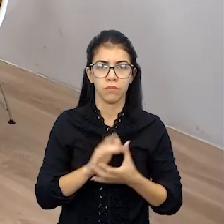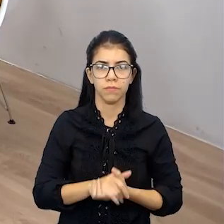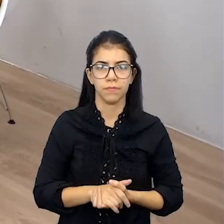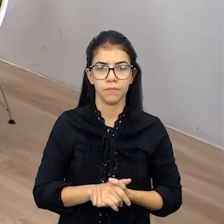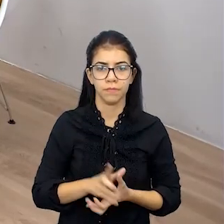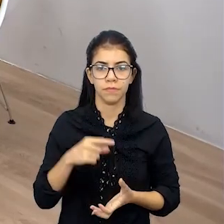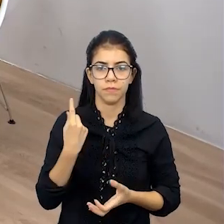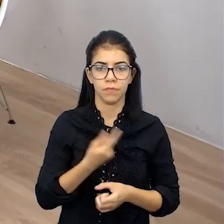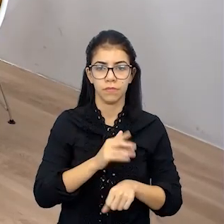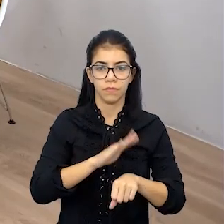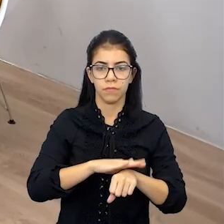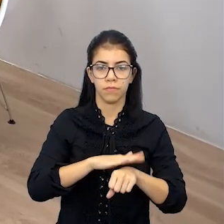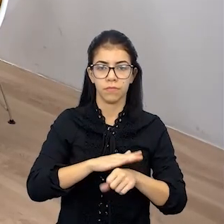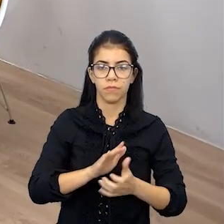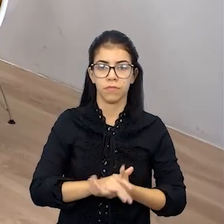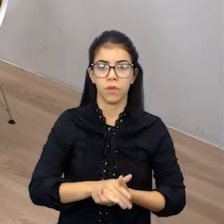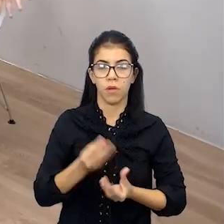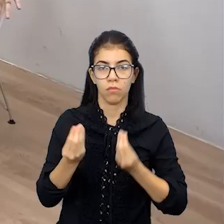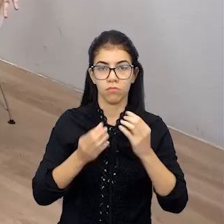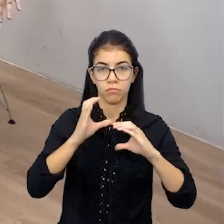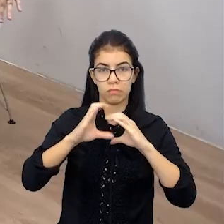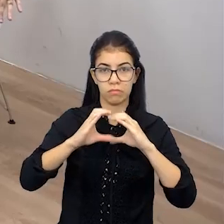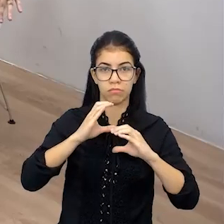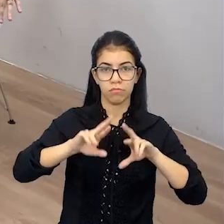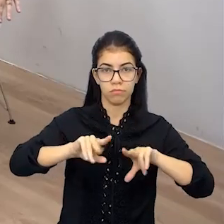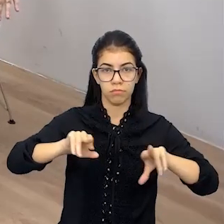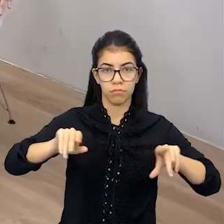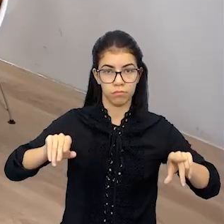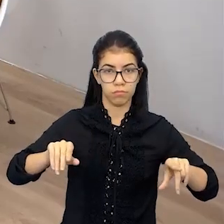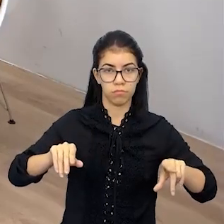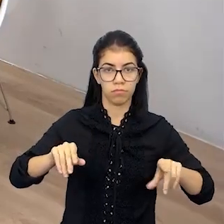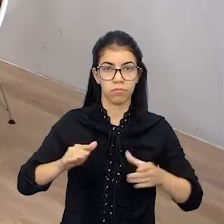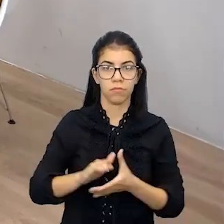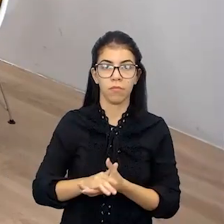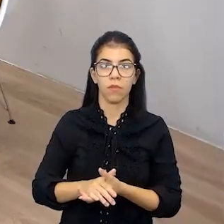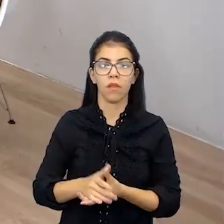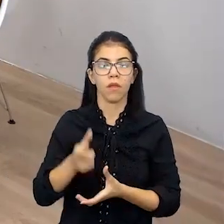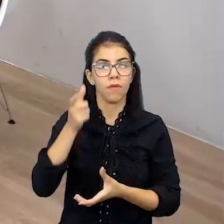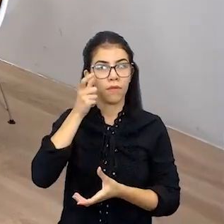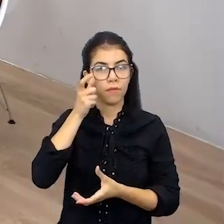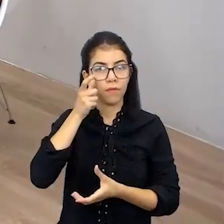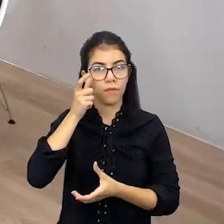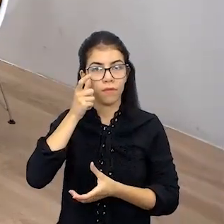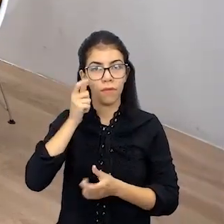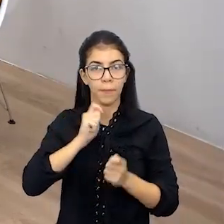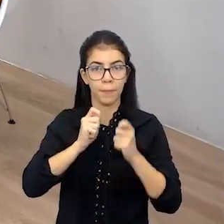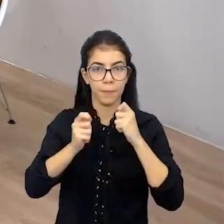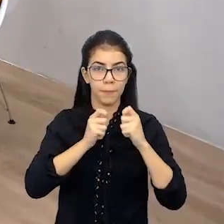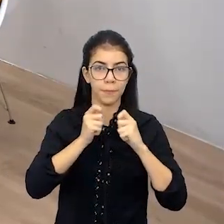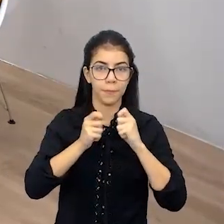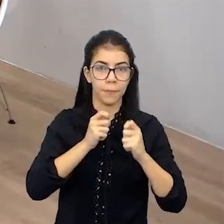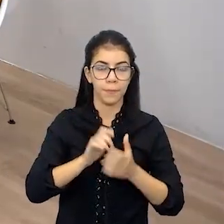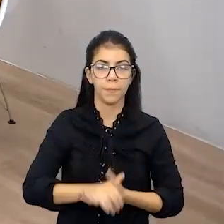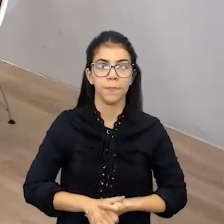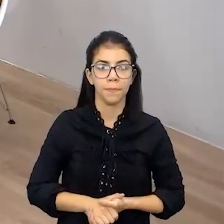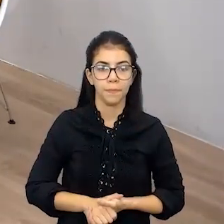isso, então, pensando nessa comunicação alternativa. Então vamos ver um trecho aí da entrevista aí do